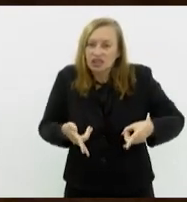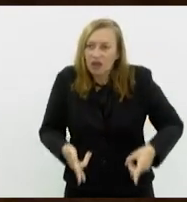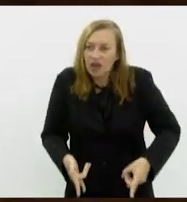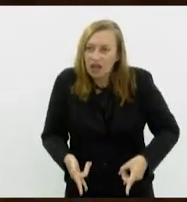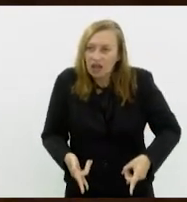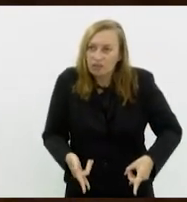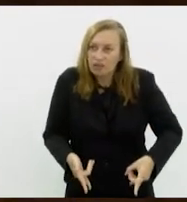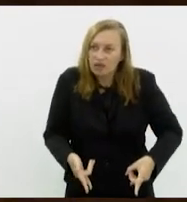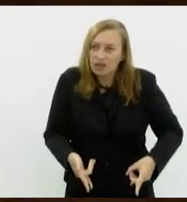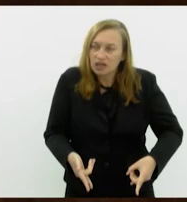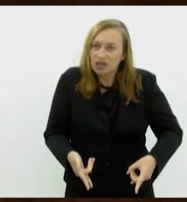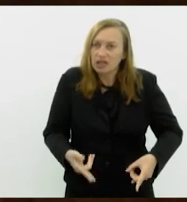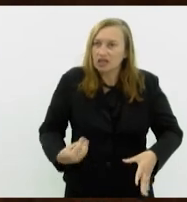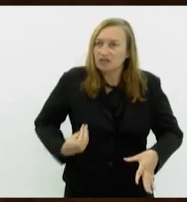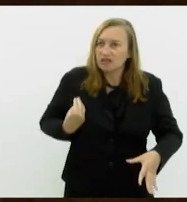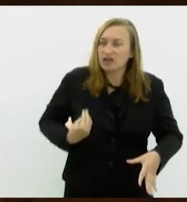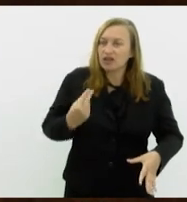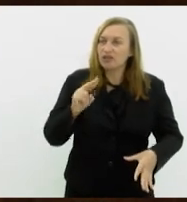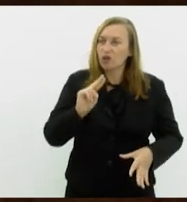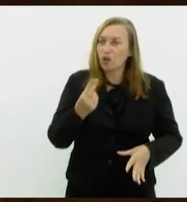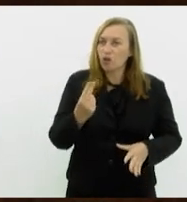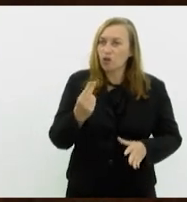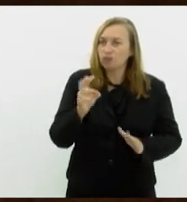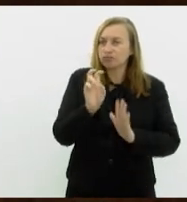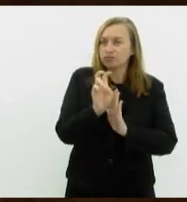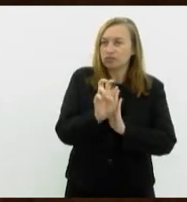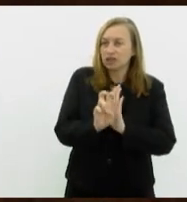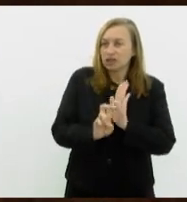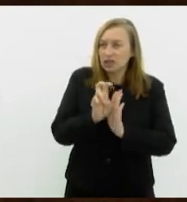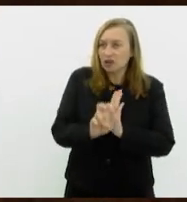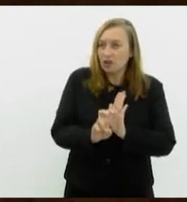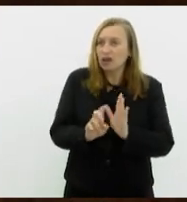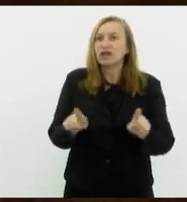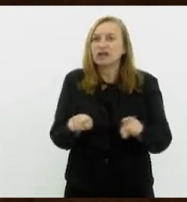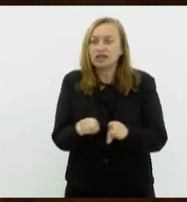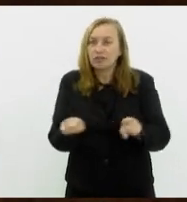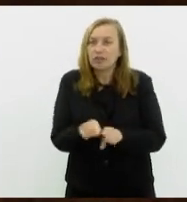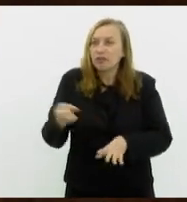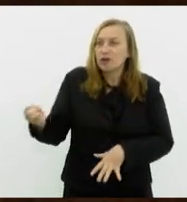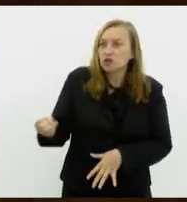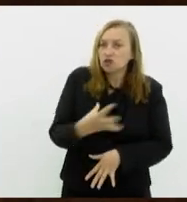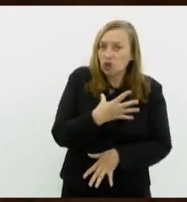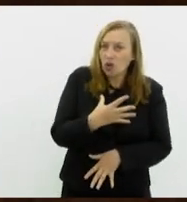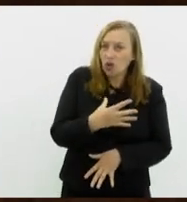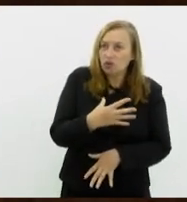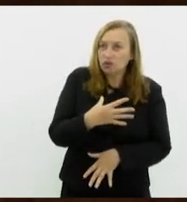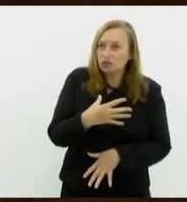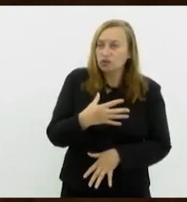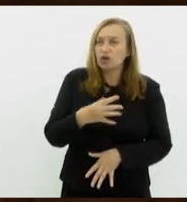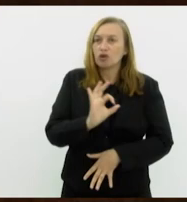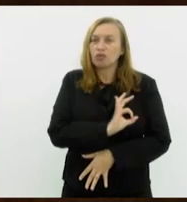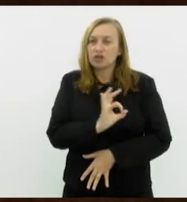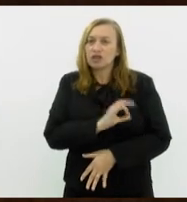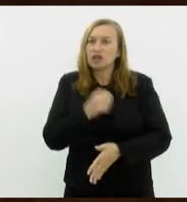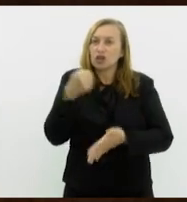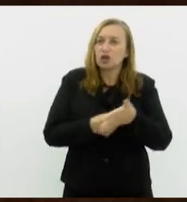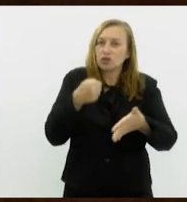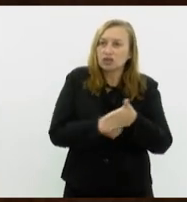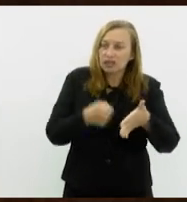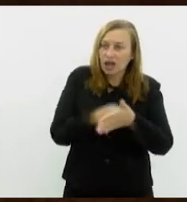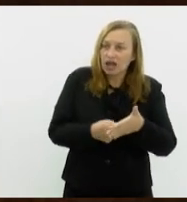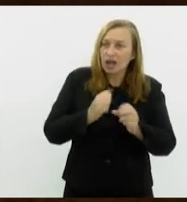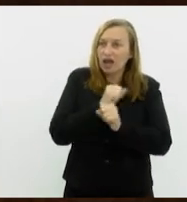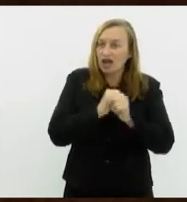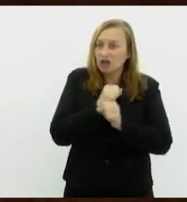cadeira de roda, e nós estamos lutando também. E pelos veteranos também, que foram aqueles que lutaram por tanto tempo, e nós